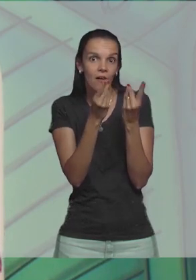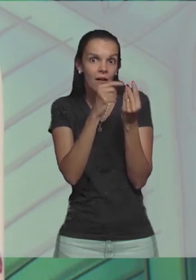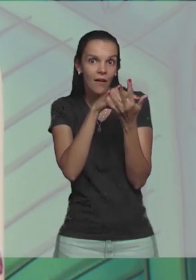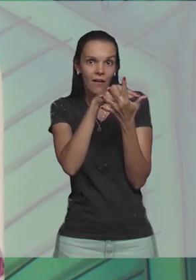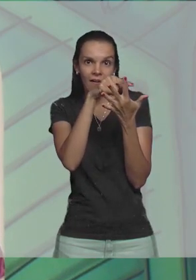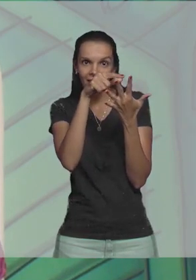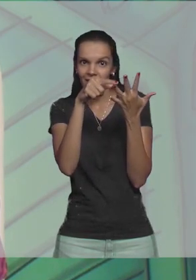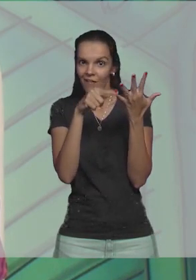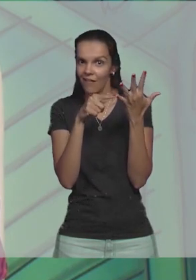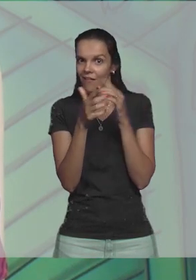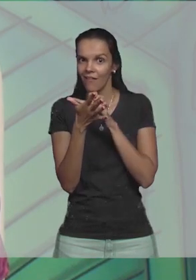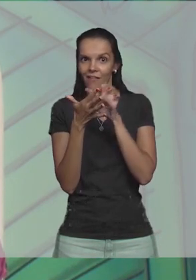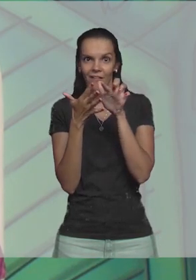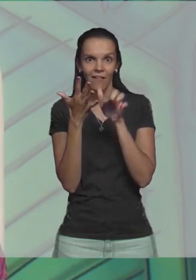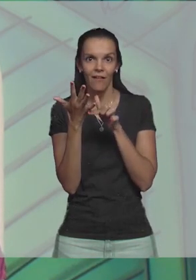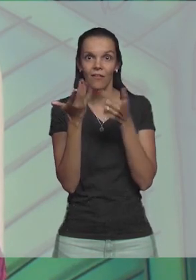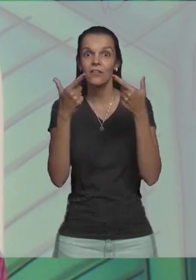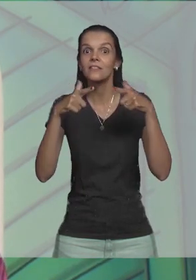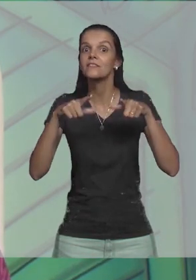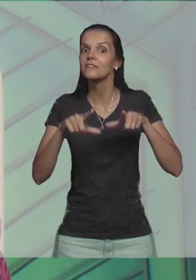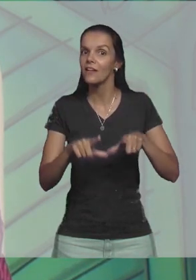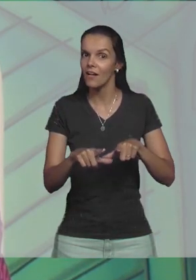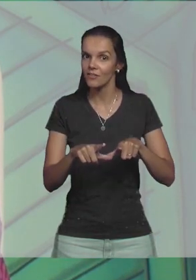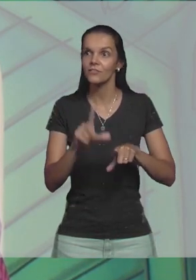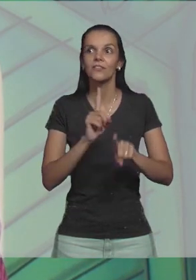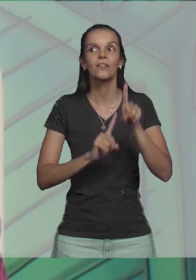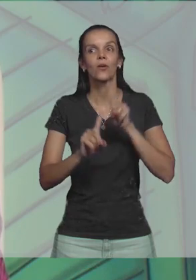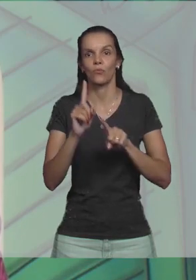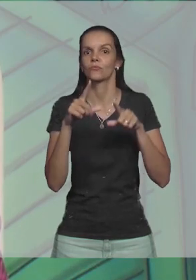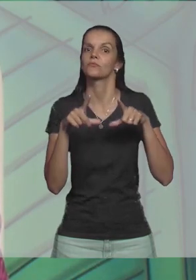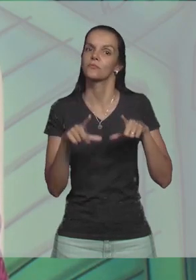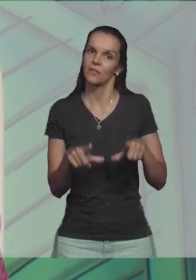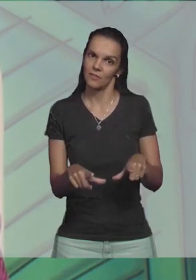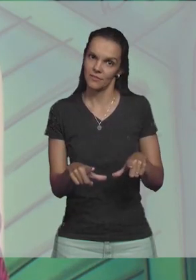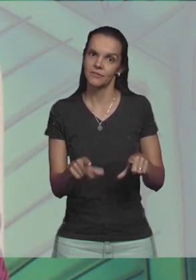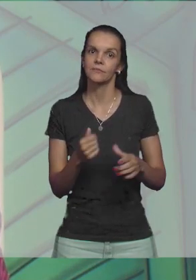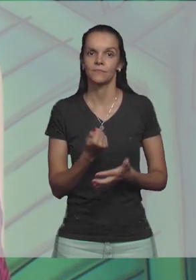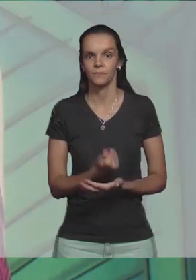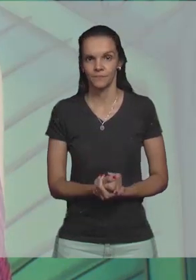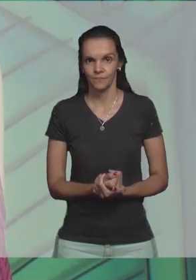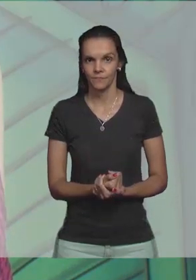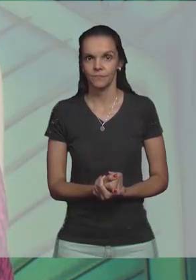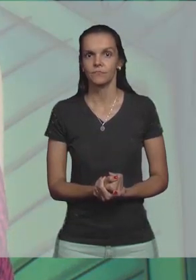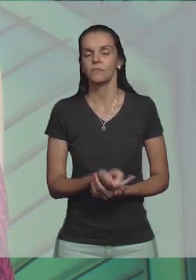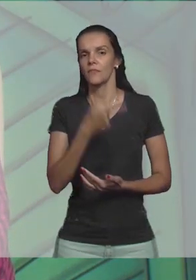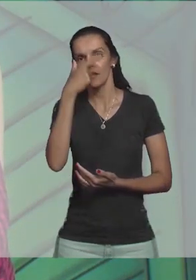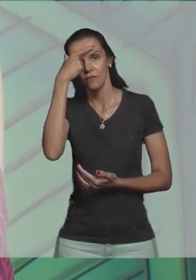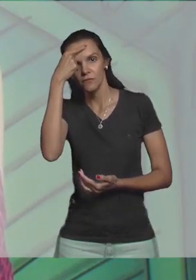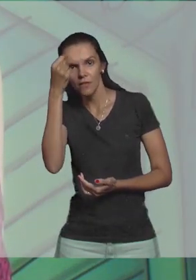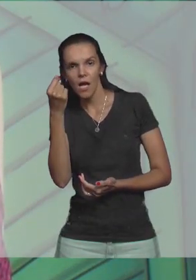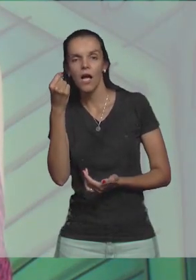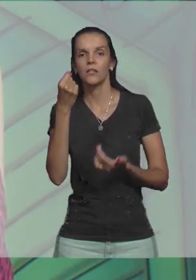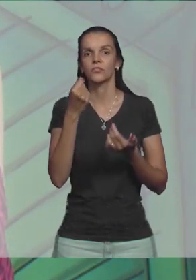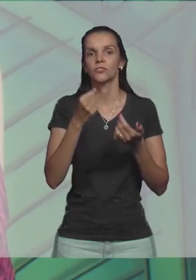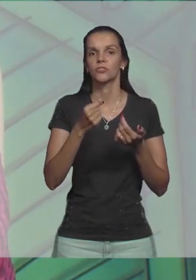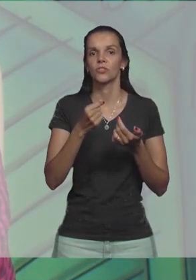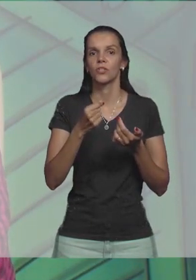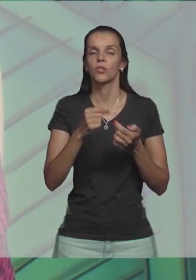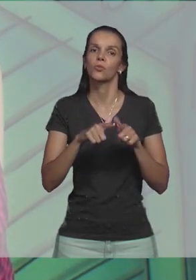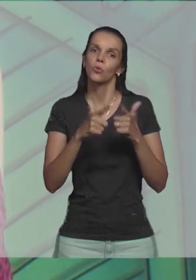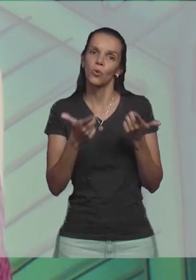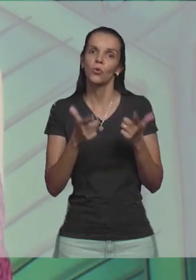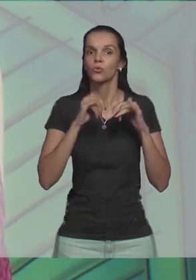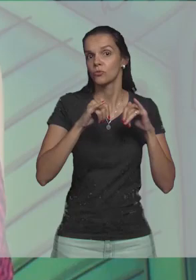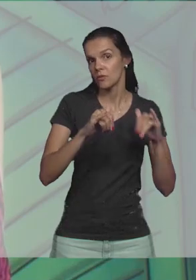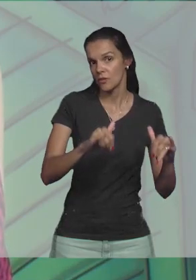às vezes, o espaço que a gente ocupa em determinados lugares, né? Na academia, no jornalismo,